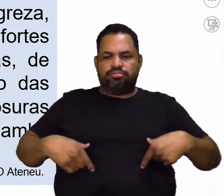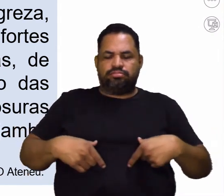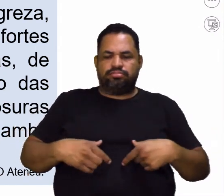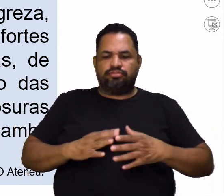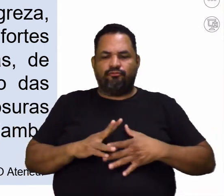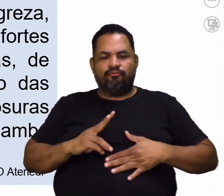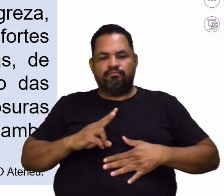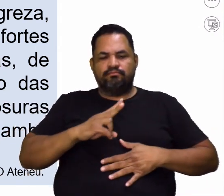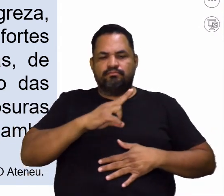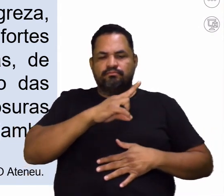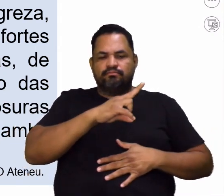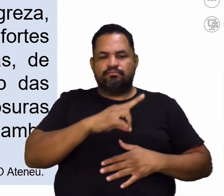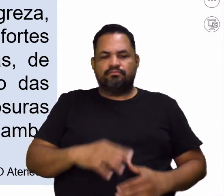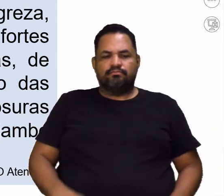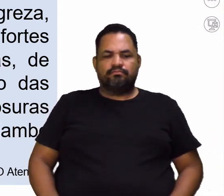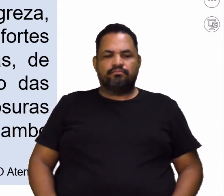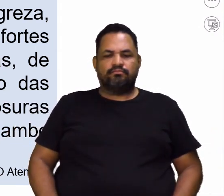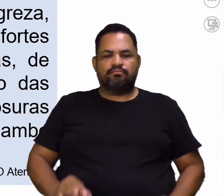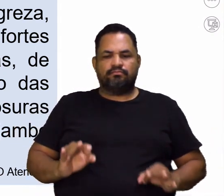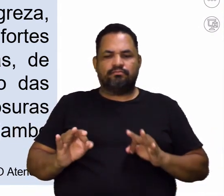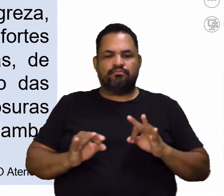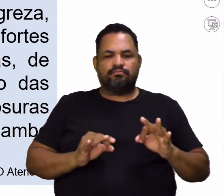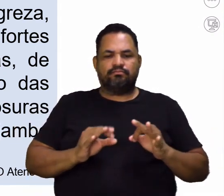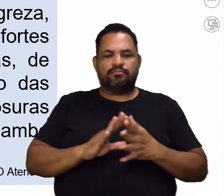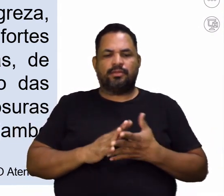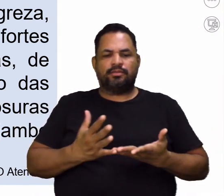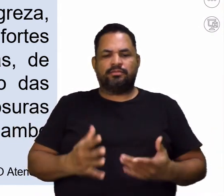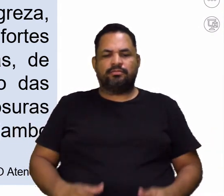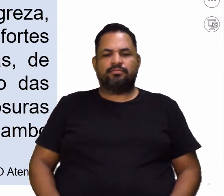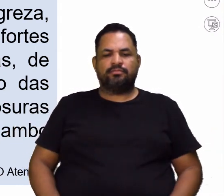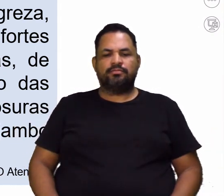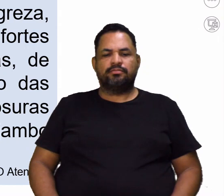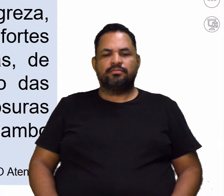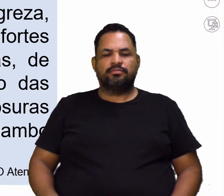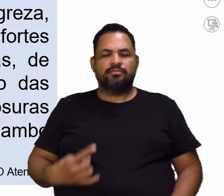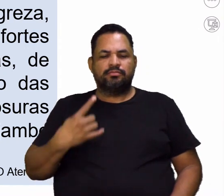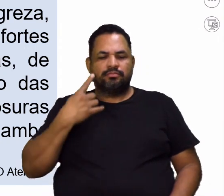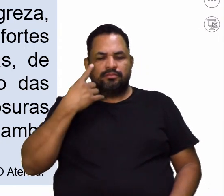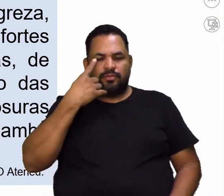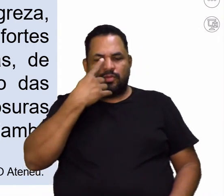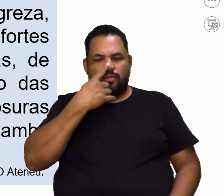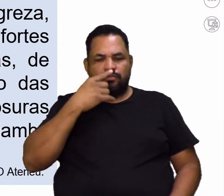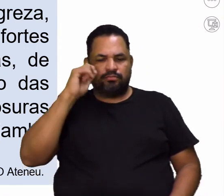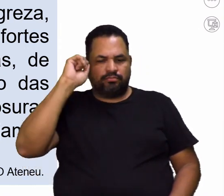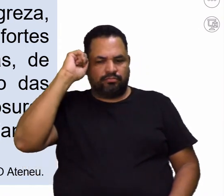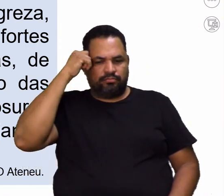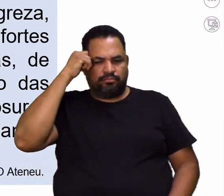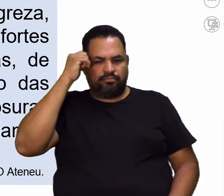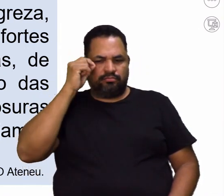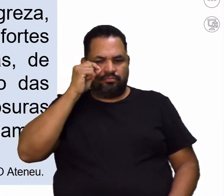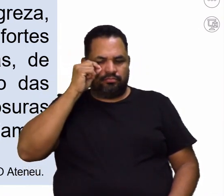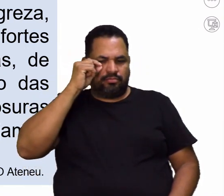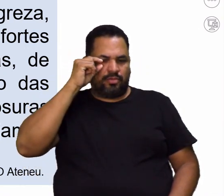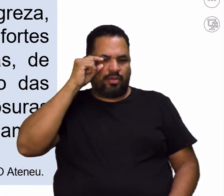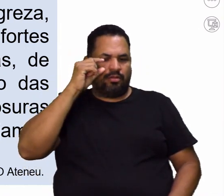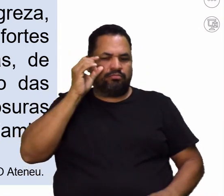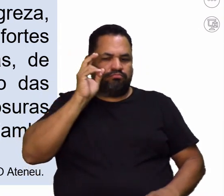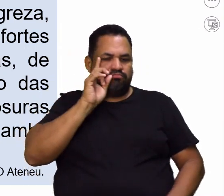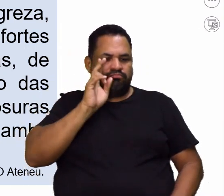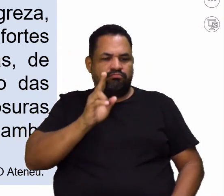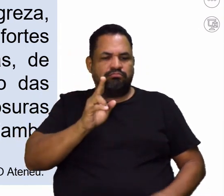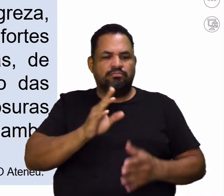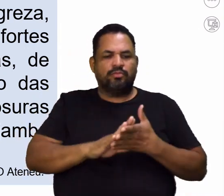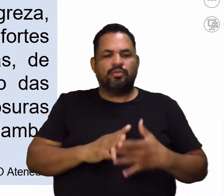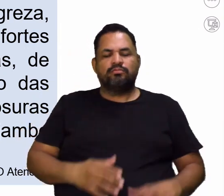quadris amplos fortes como a maternidade os olhos negros pupilas